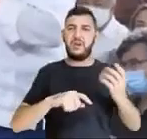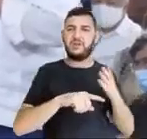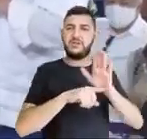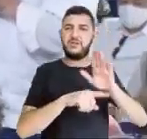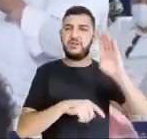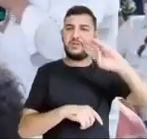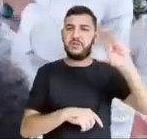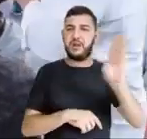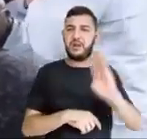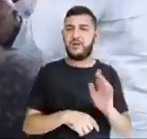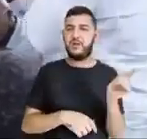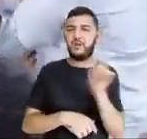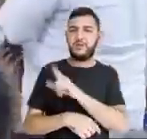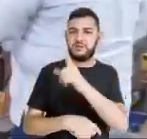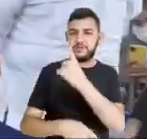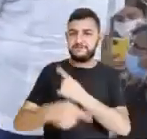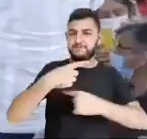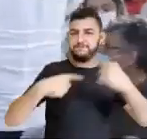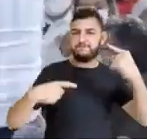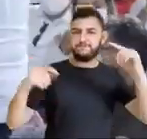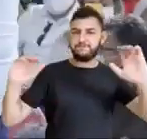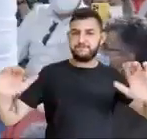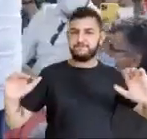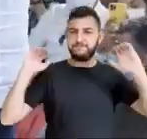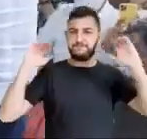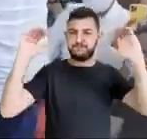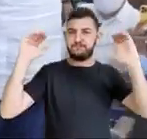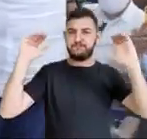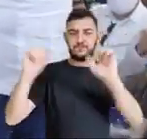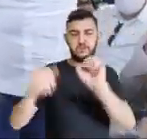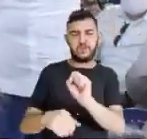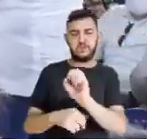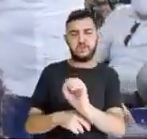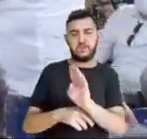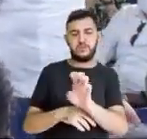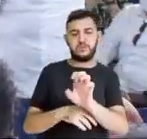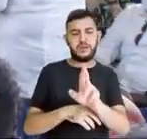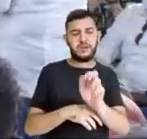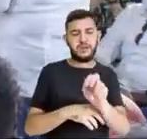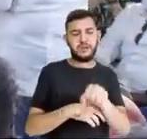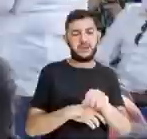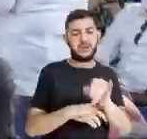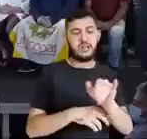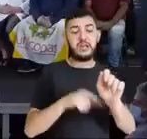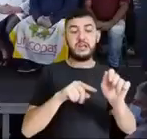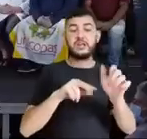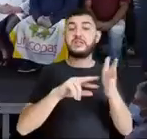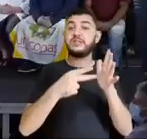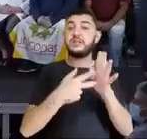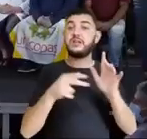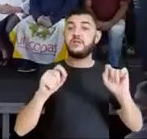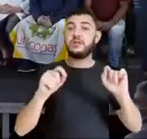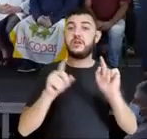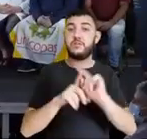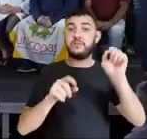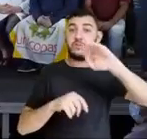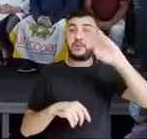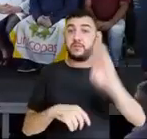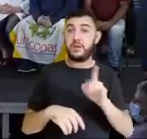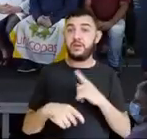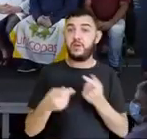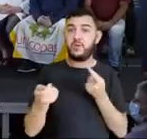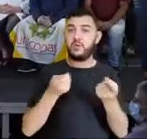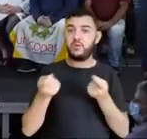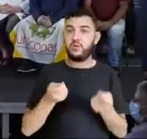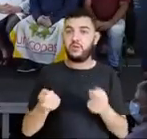soberania. E recuperar a soberania significa esse país tomar conta da sua fronteira, significa tomar conta do seu